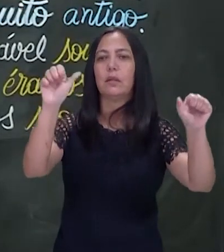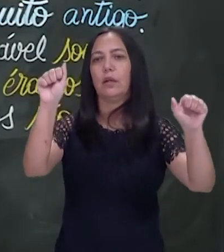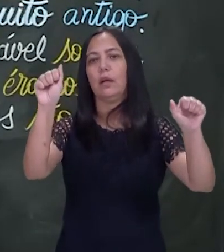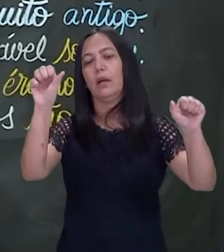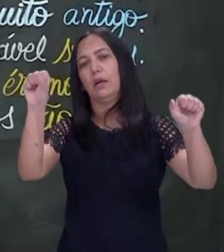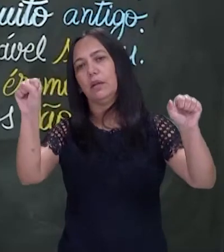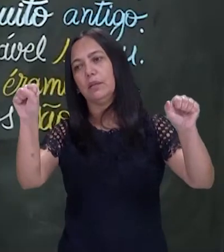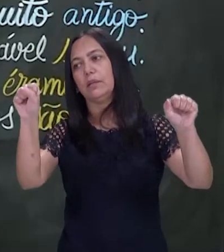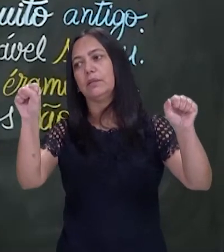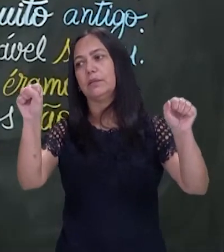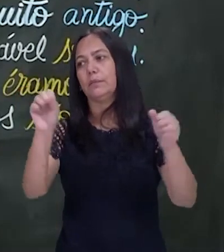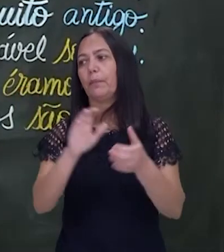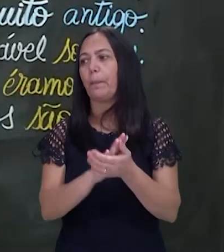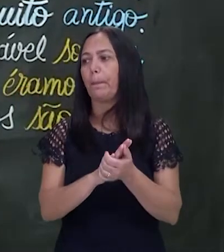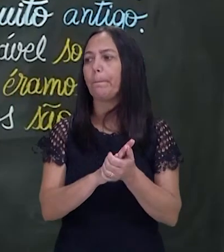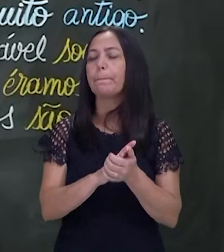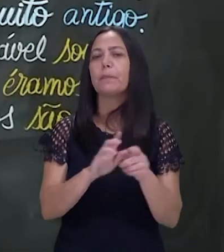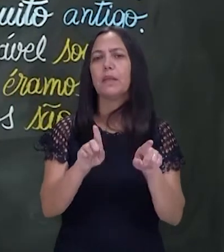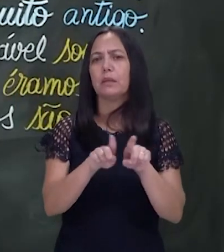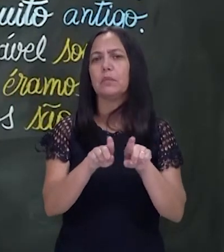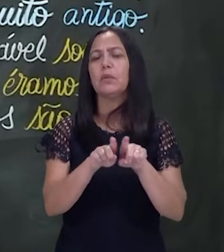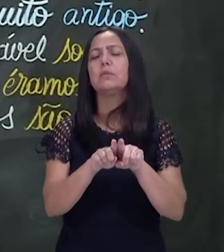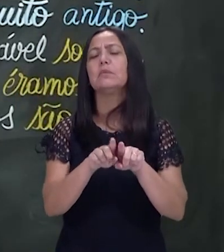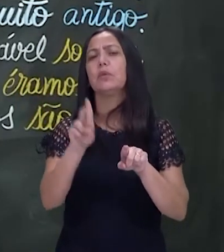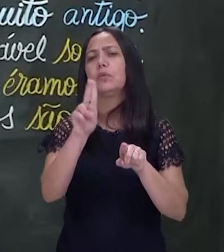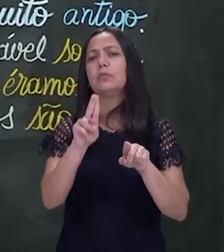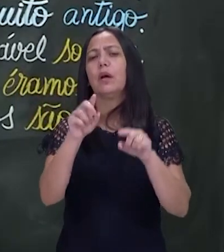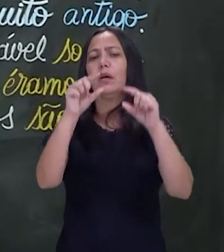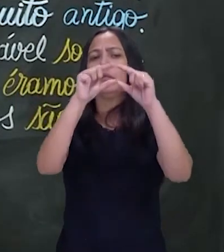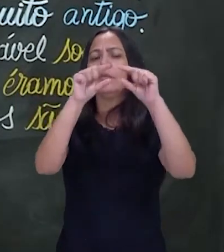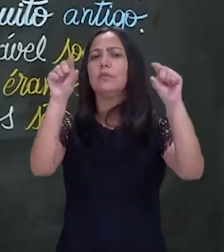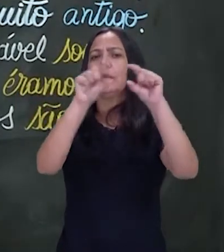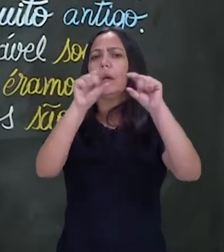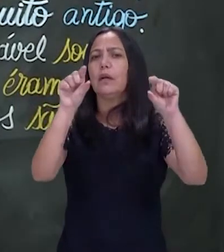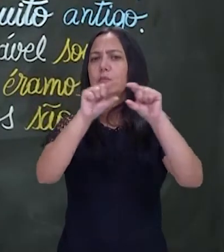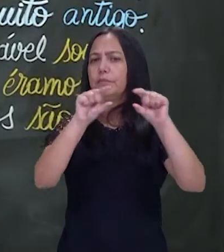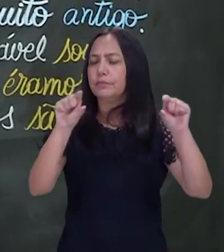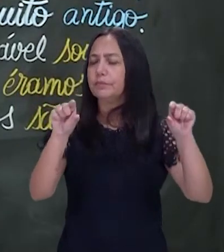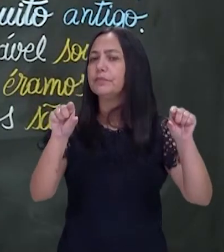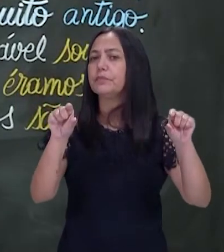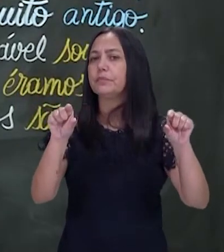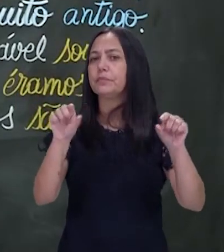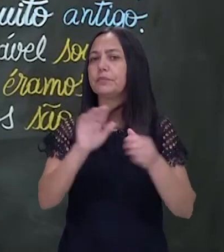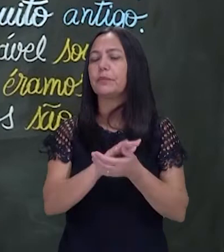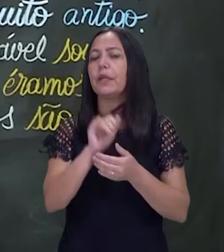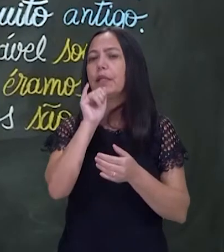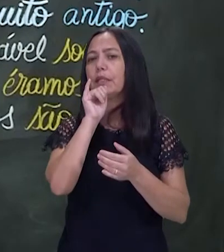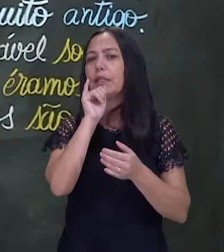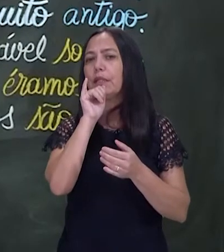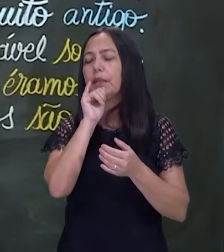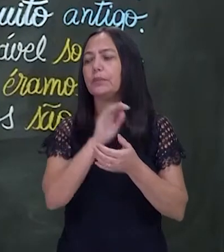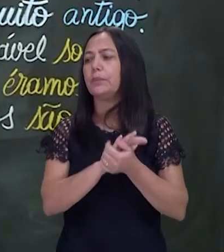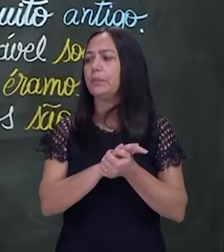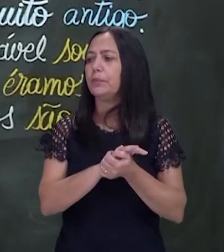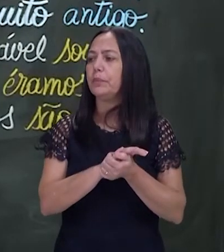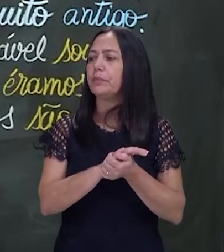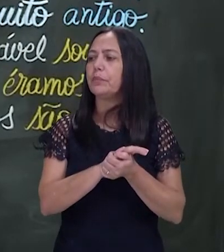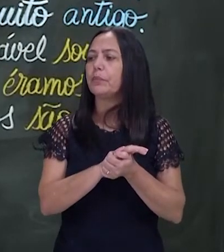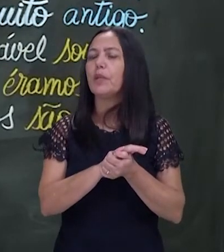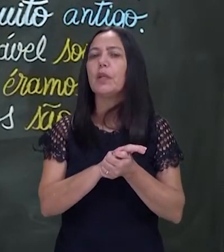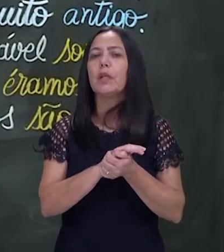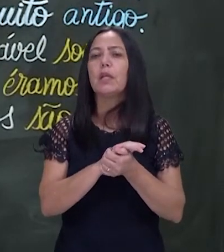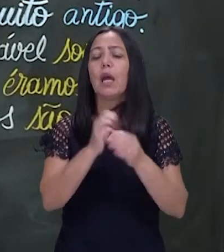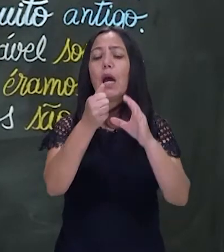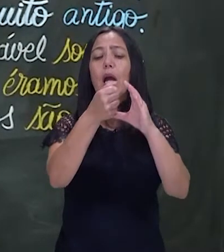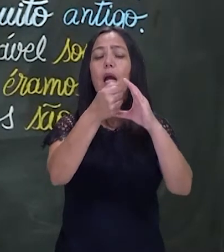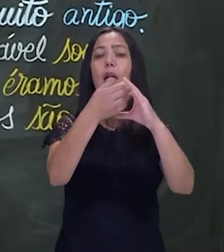plural. É claro que eu poderia fazer essa construção no singular também, tal como outros exemplos que nós já vimos. Vamos ver um outro caso, que o predicativo é composto